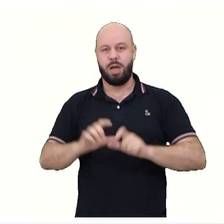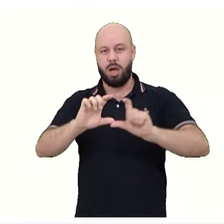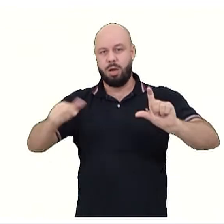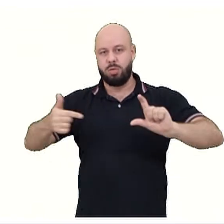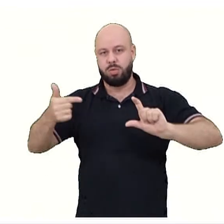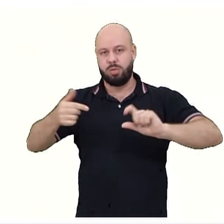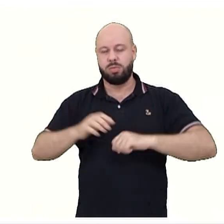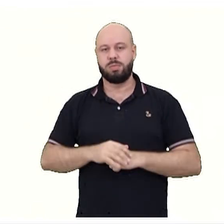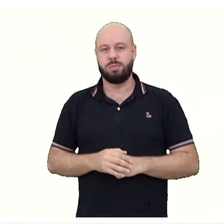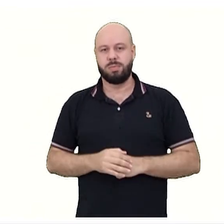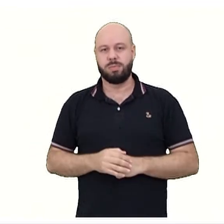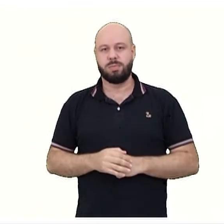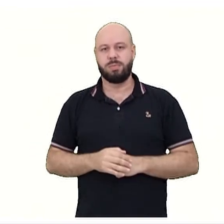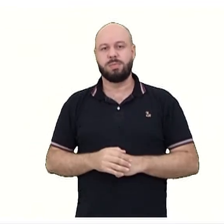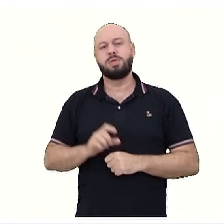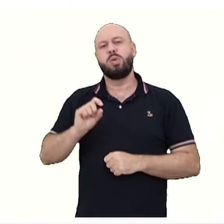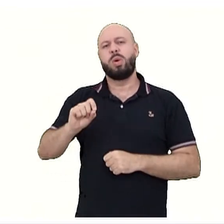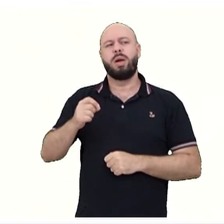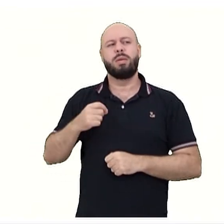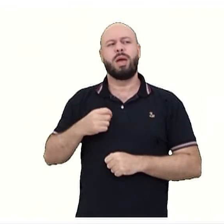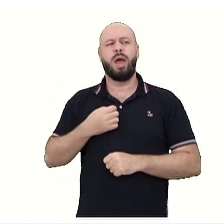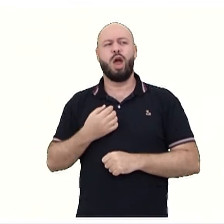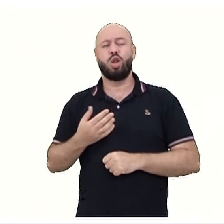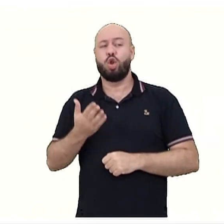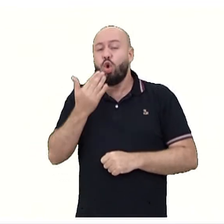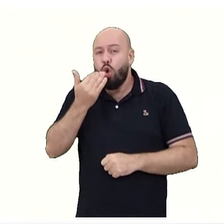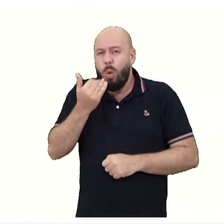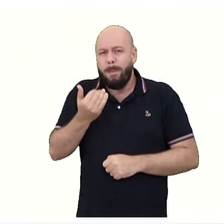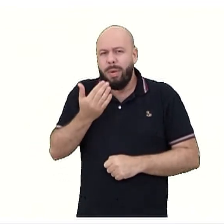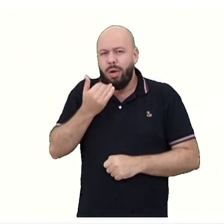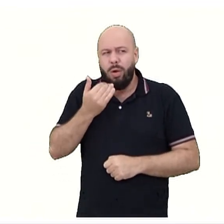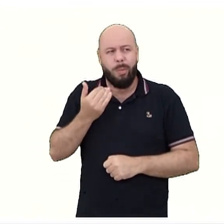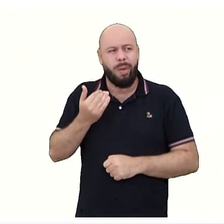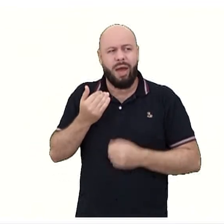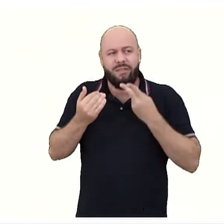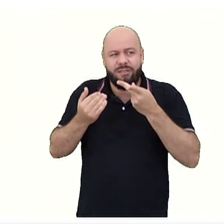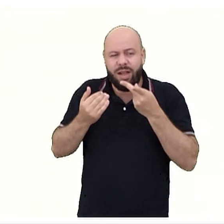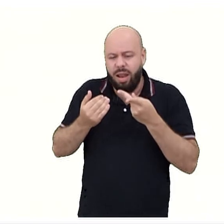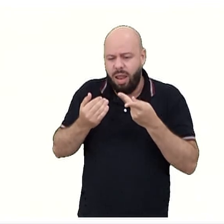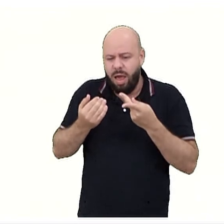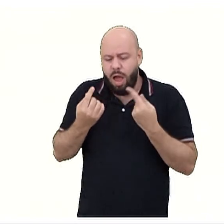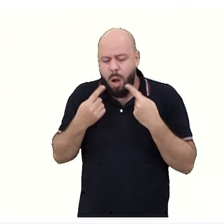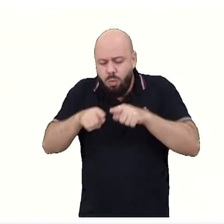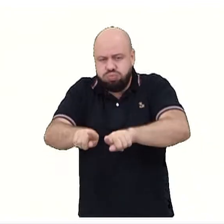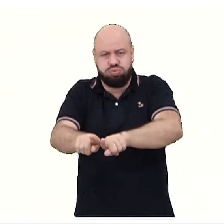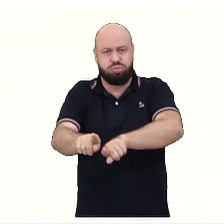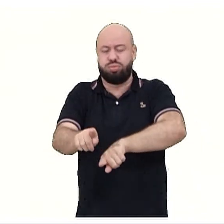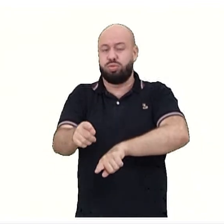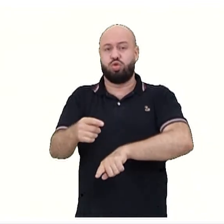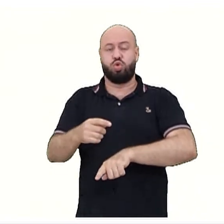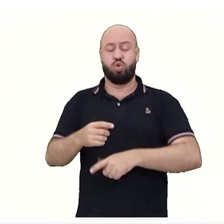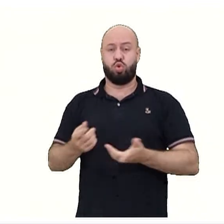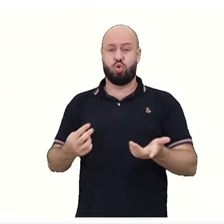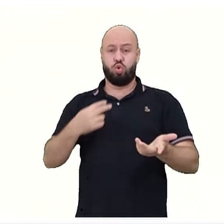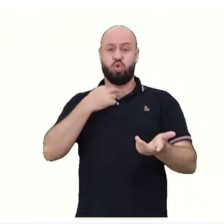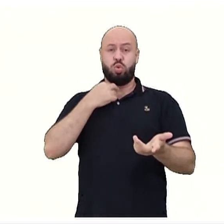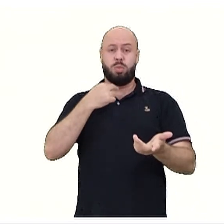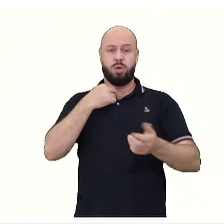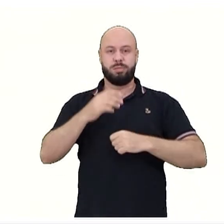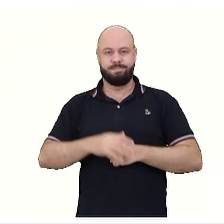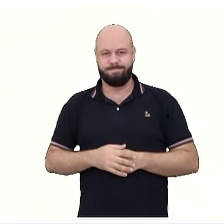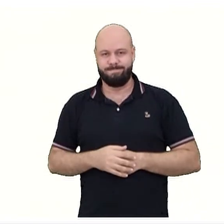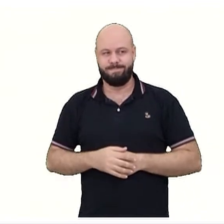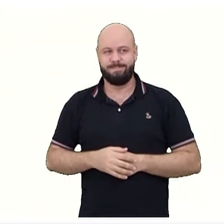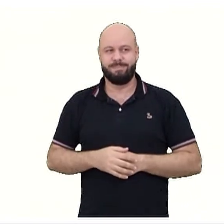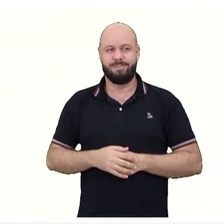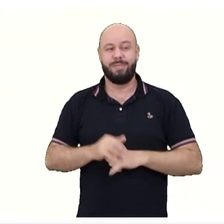exemplo, né, quando eu digo aí, I cannot eat, né, que não posso comer, and speak e falar ao mesmo tempo, né?